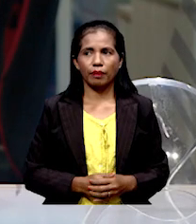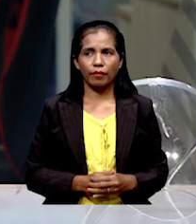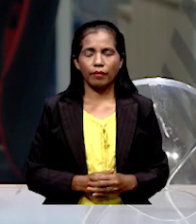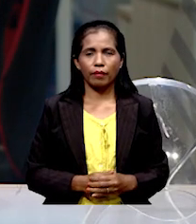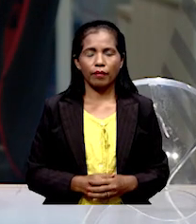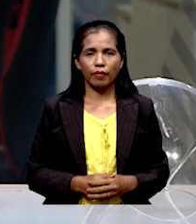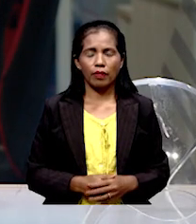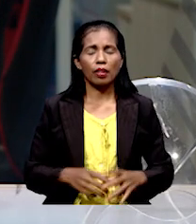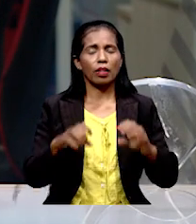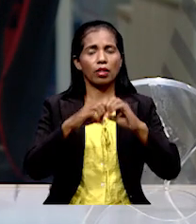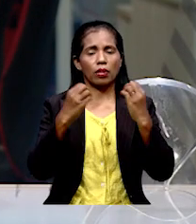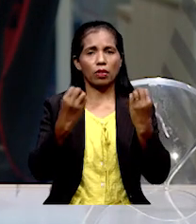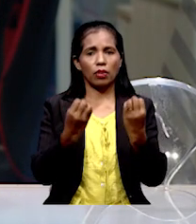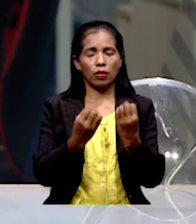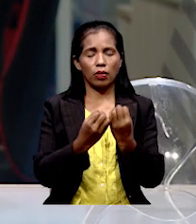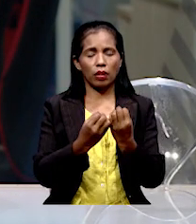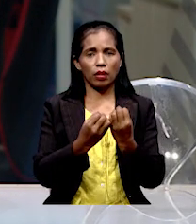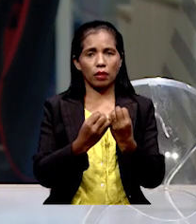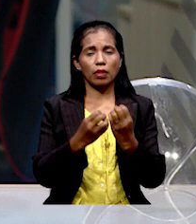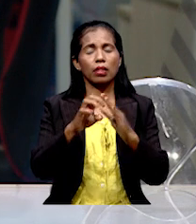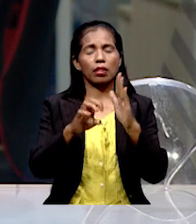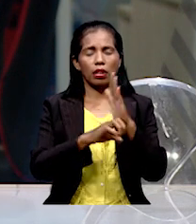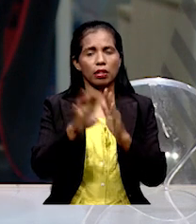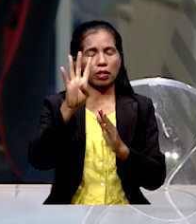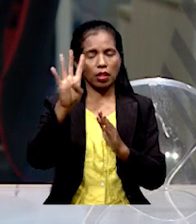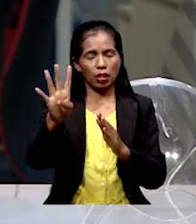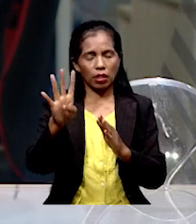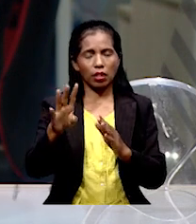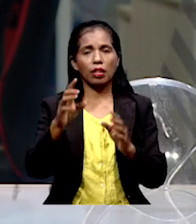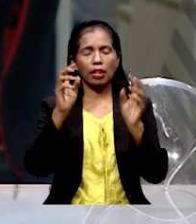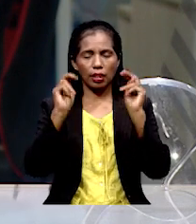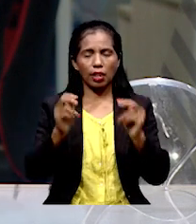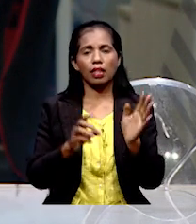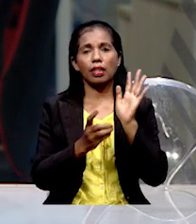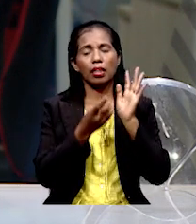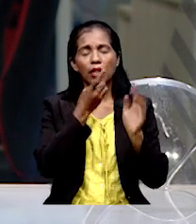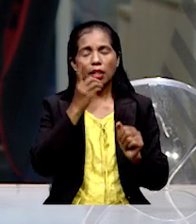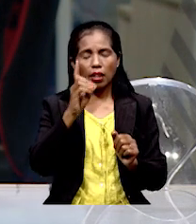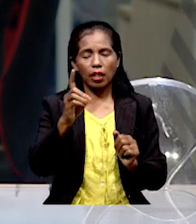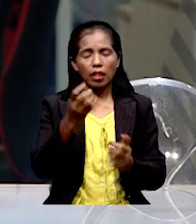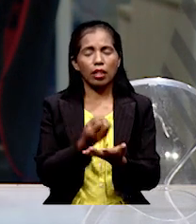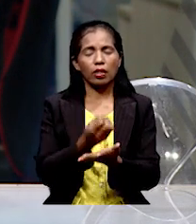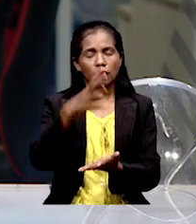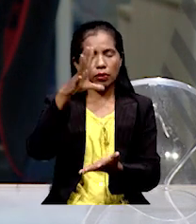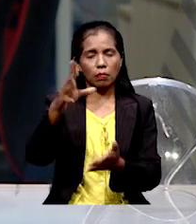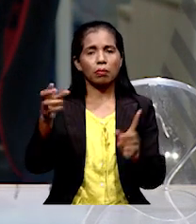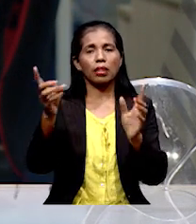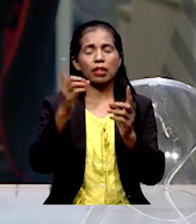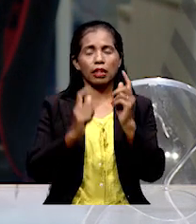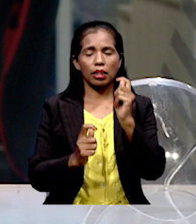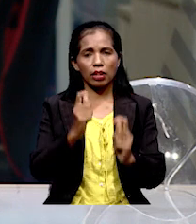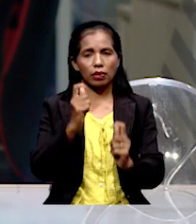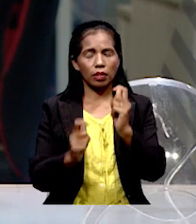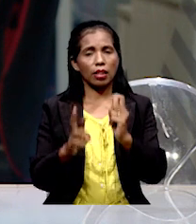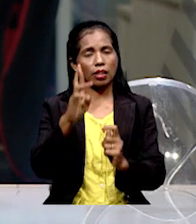Órgão soberano hat obrigatório tem que declarar recusóin ba tribunal recurso antes mandato remata.